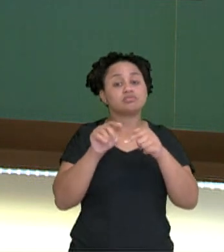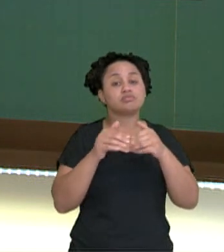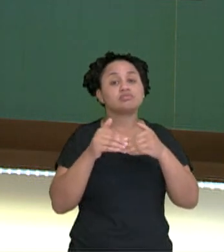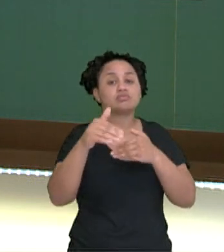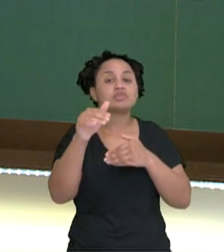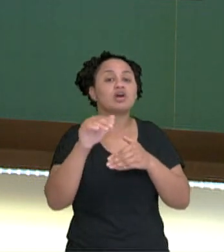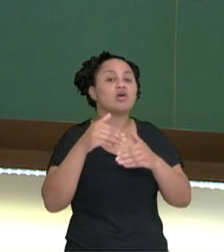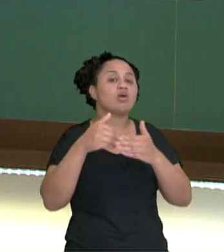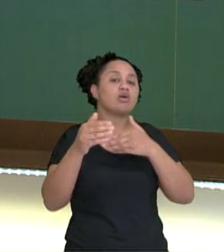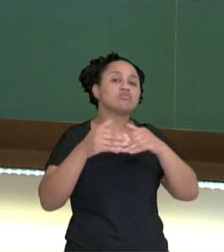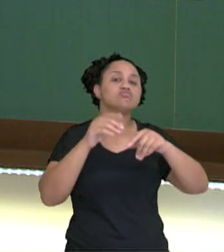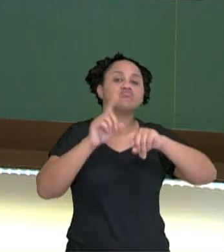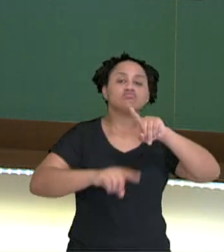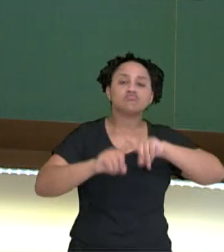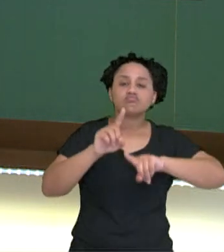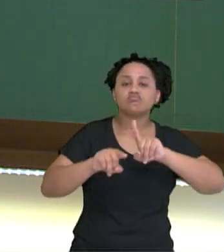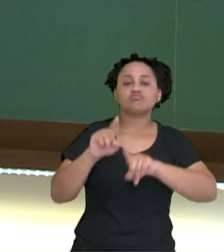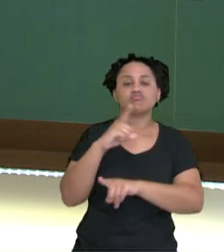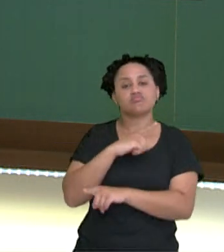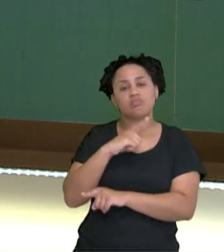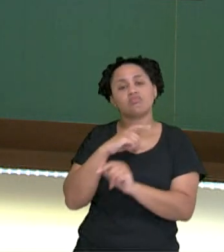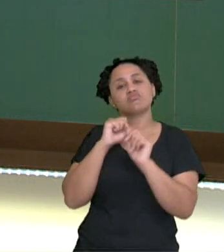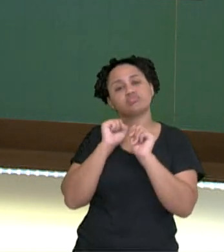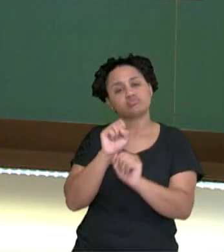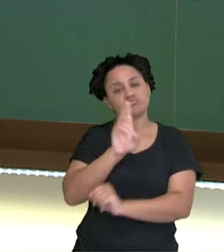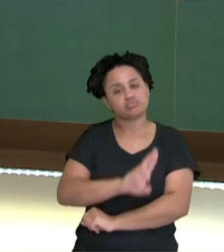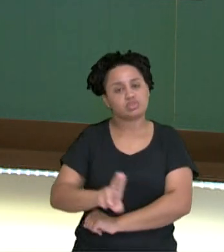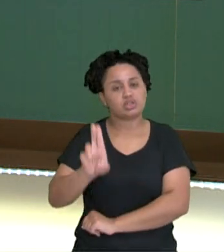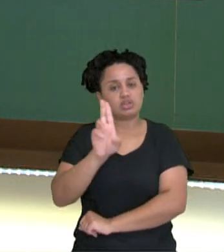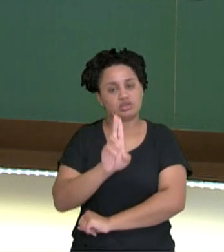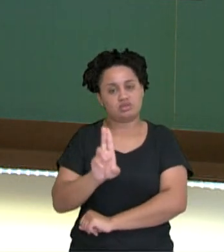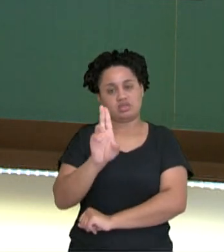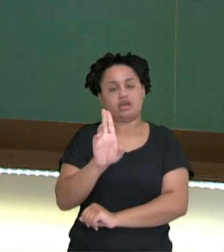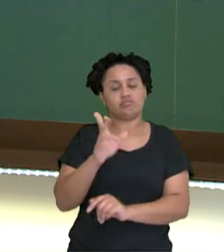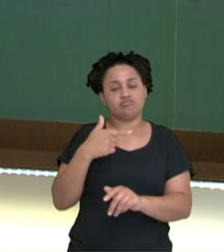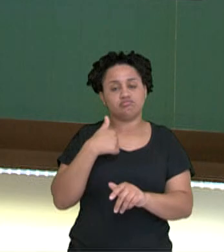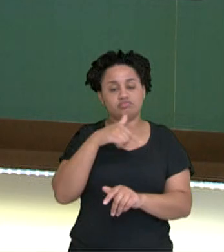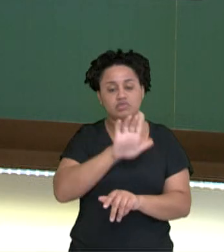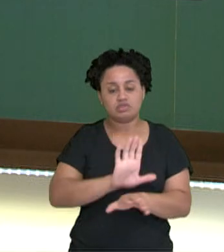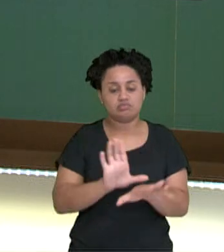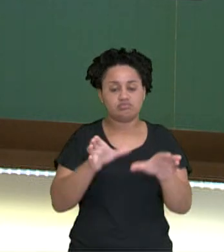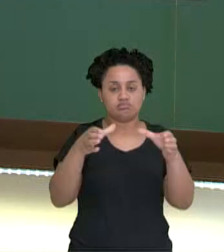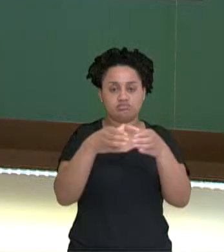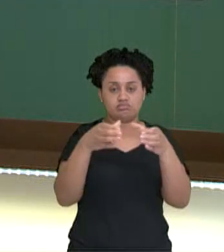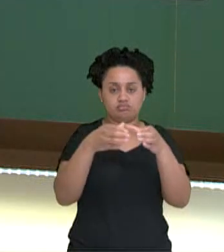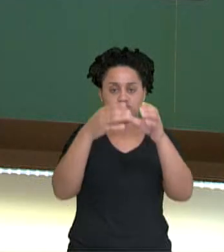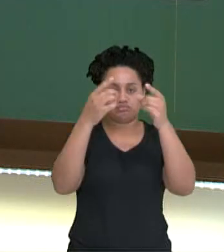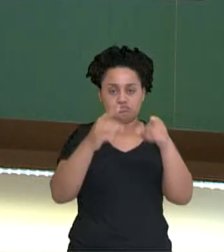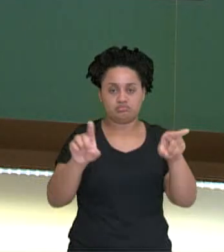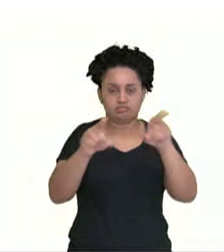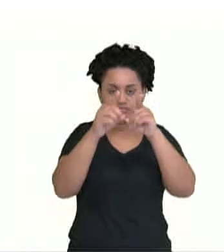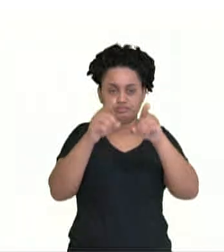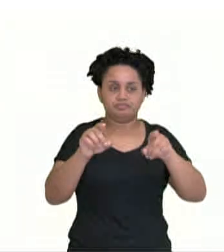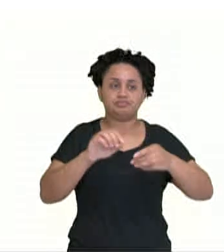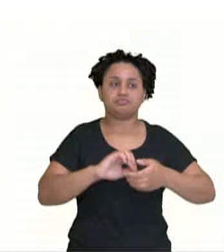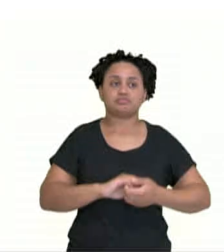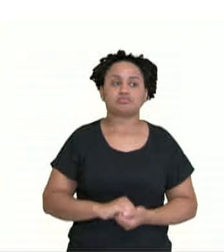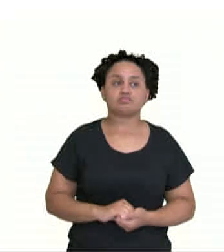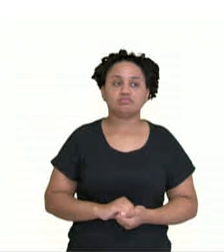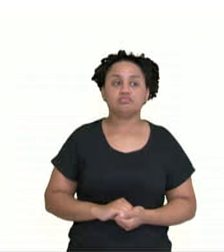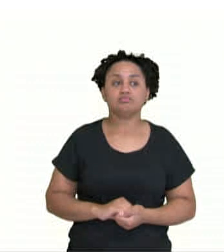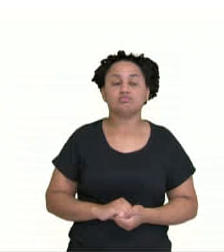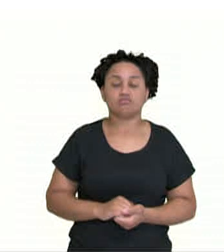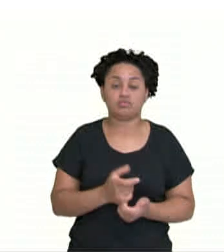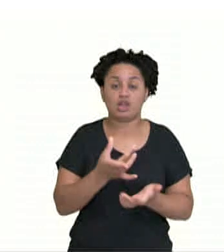instrumento que houvesse poderia ser utilizado dentro de uma orquestra. O berço